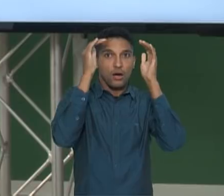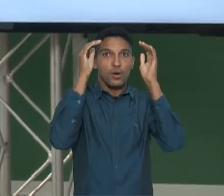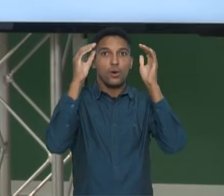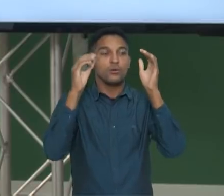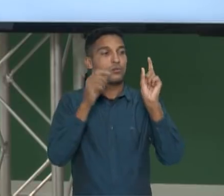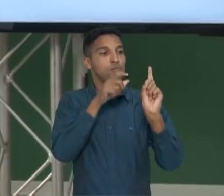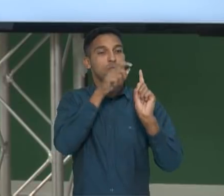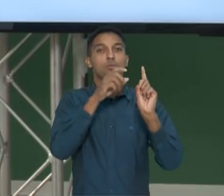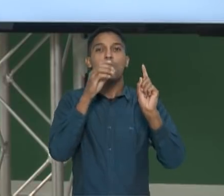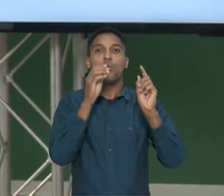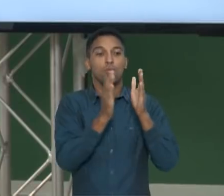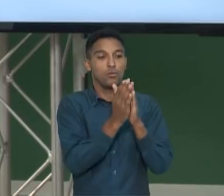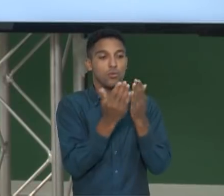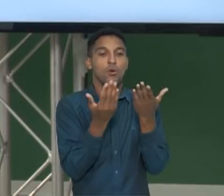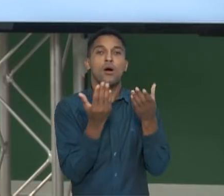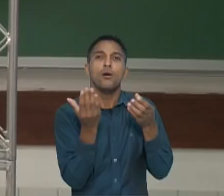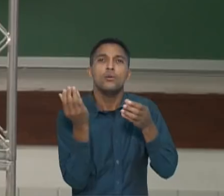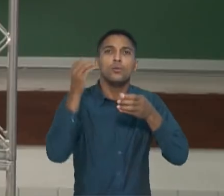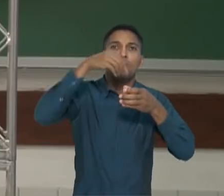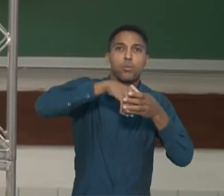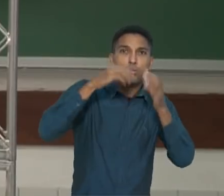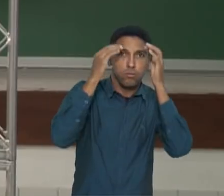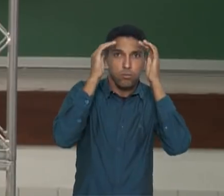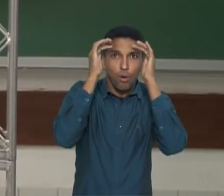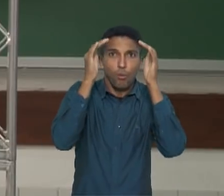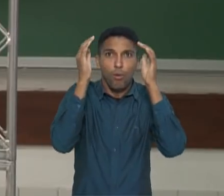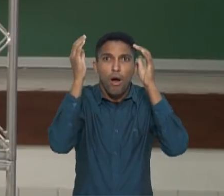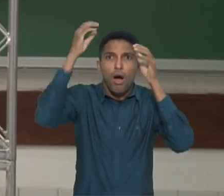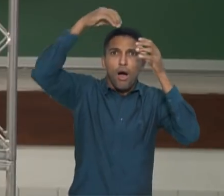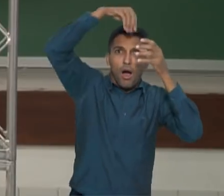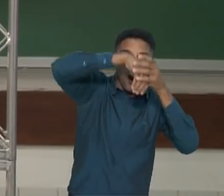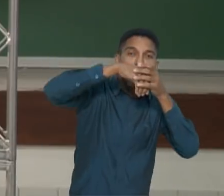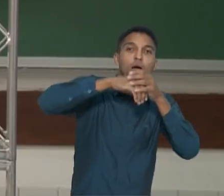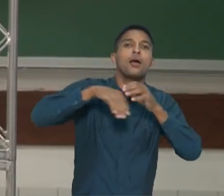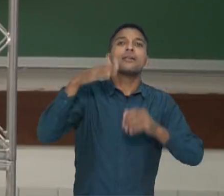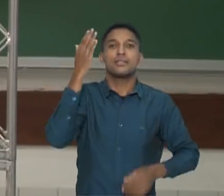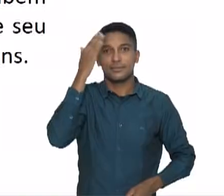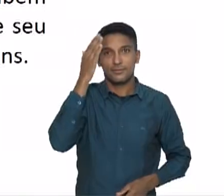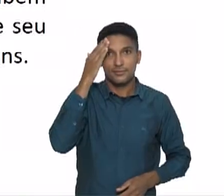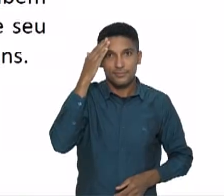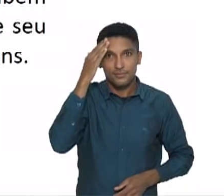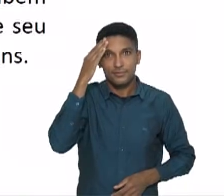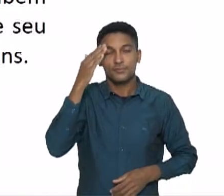chamado narrador onisciente. Eu vou dar mais um tempo para vocês tentar acertar mais essa questão.